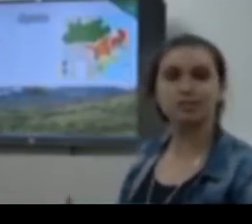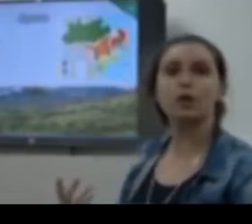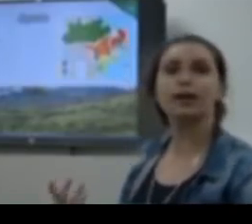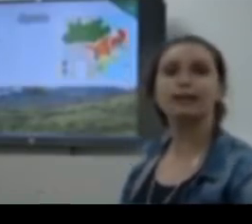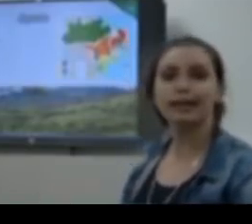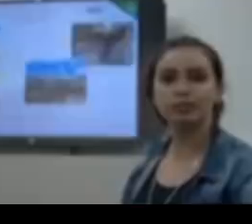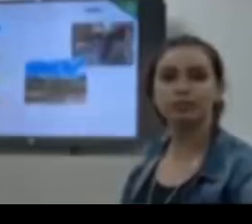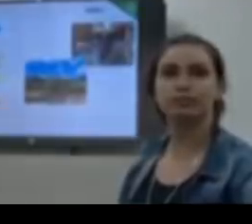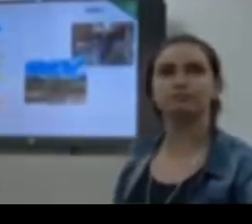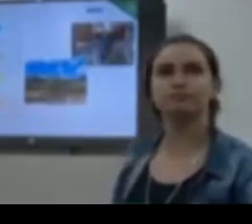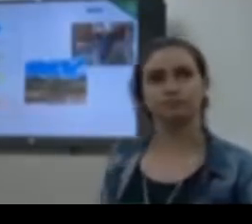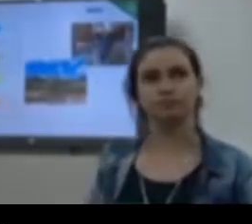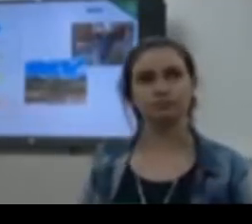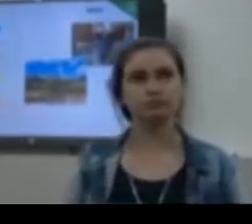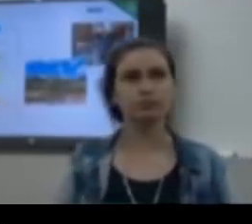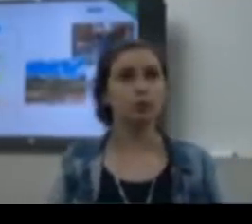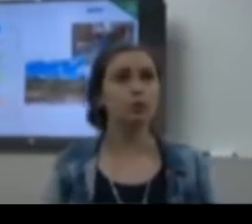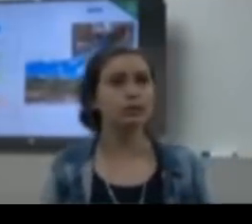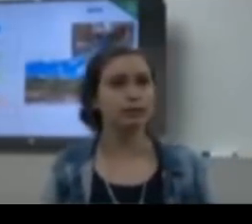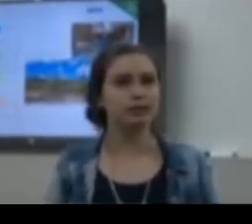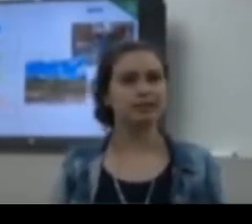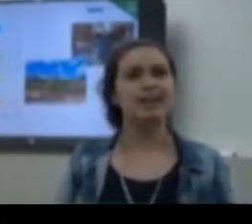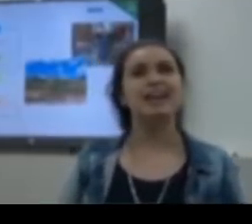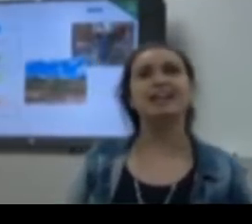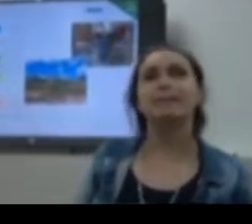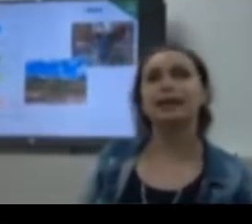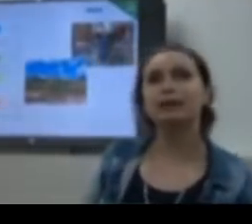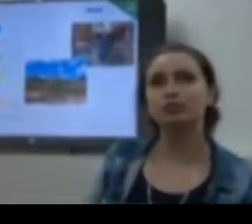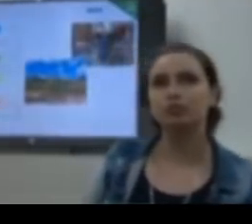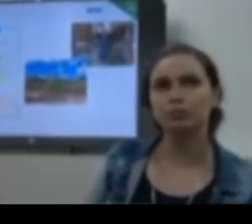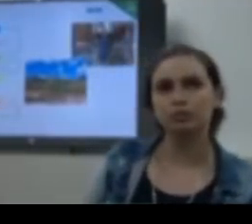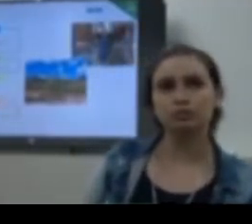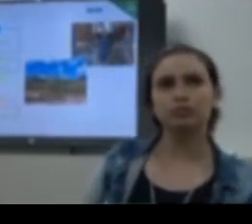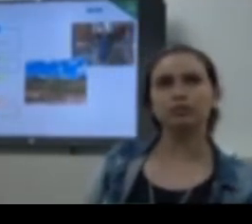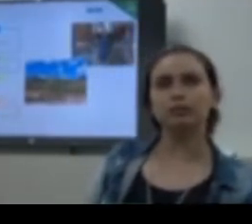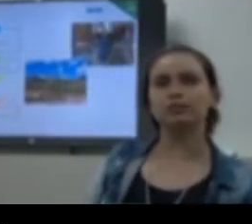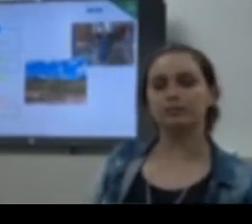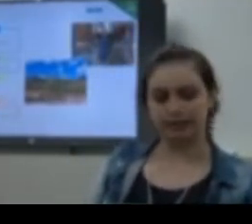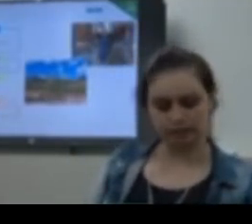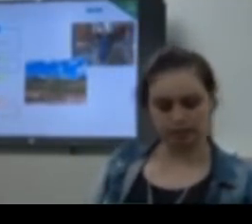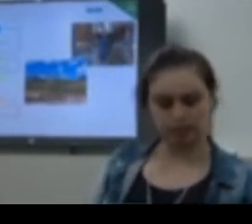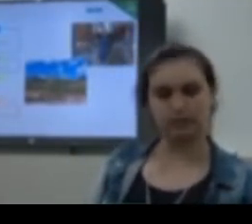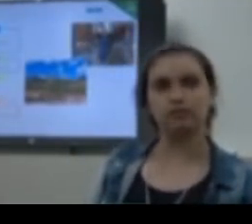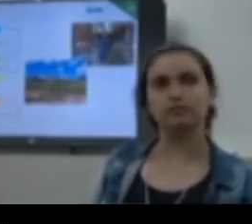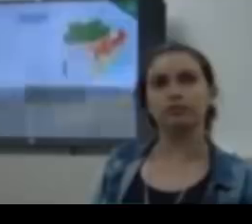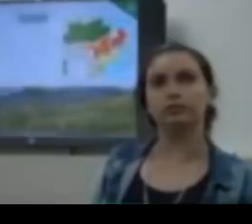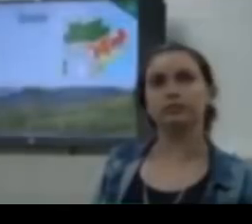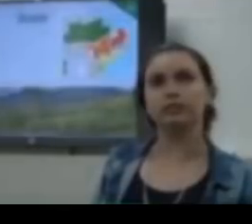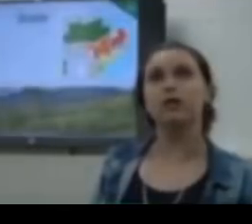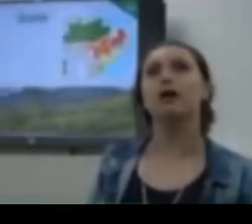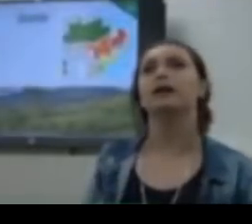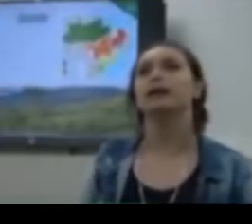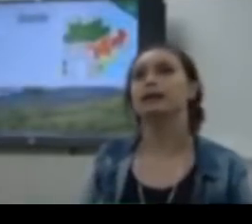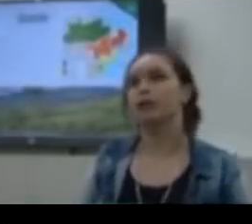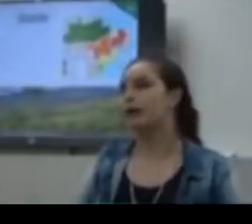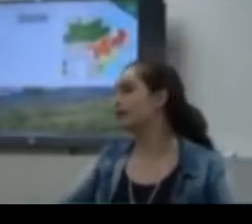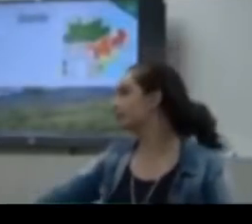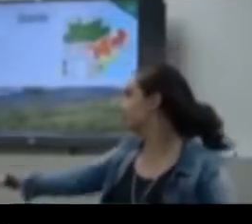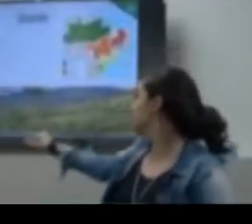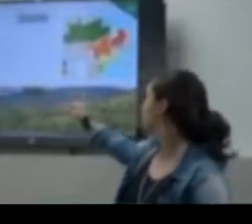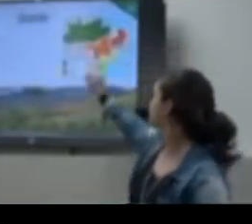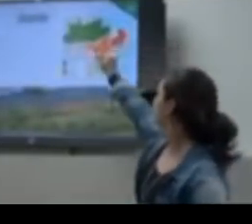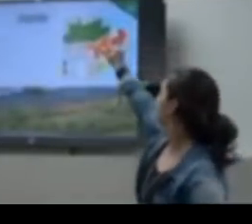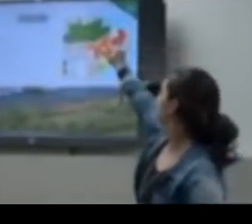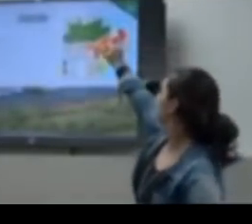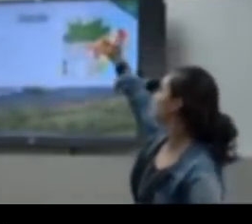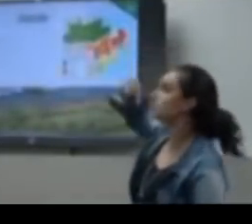principais características do Agreste, então? O clima. Ele é menos úmido do que o clima de mares e morros. Então, voltando aqui, ó, ele é uma